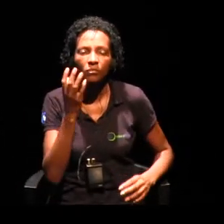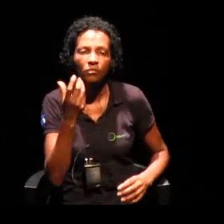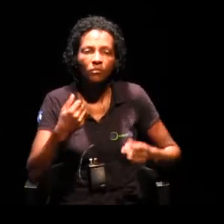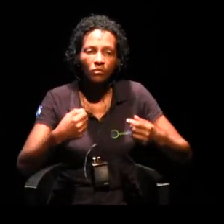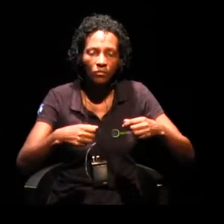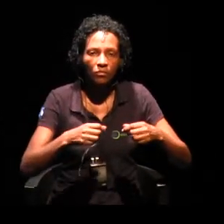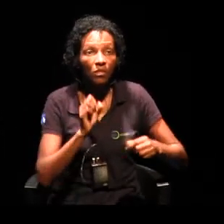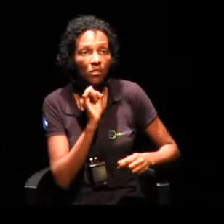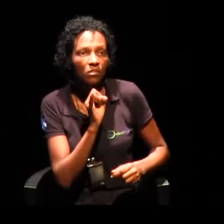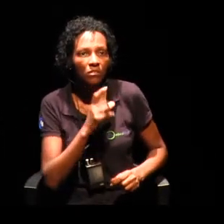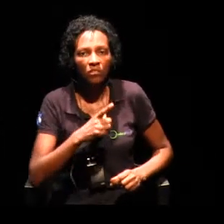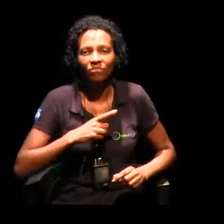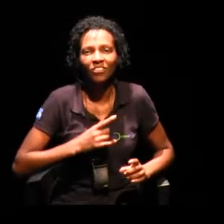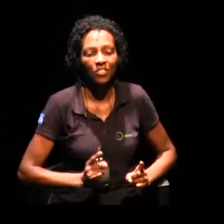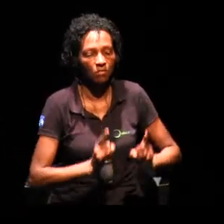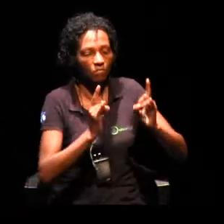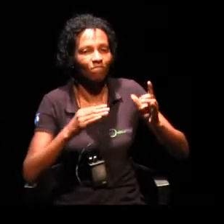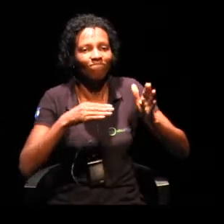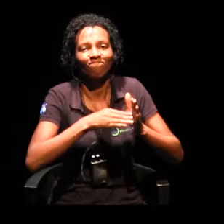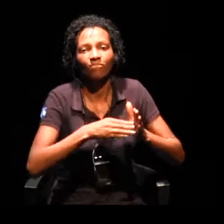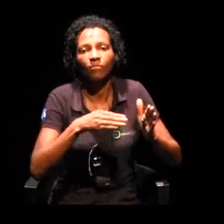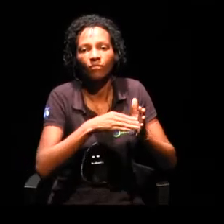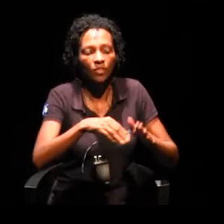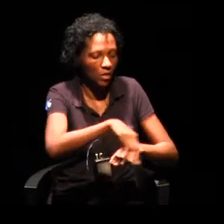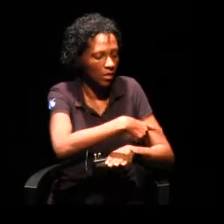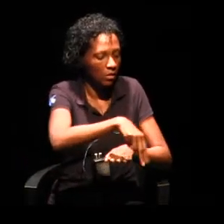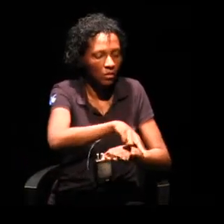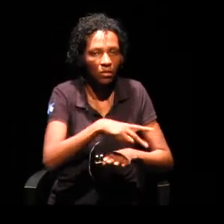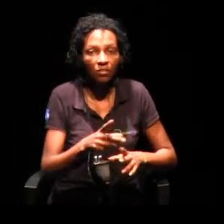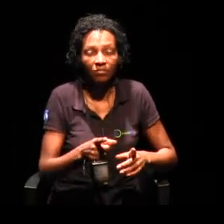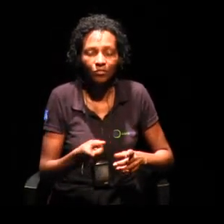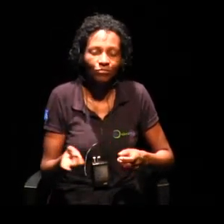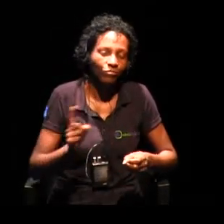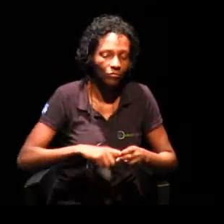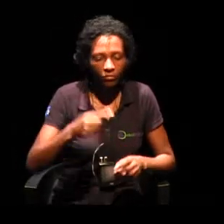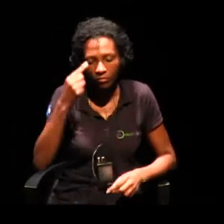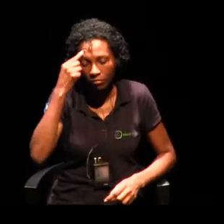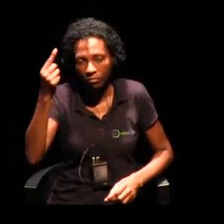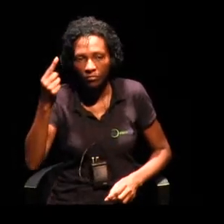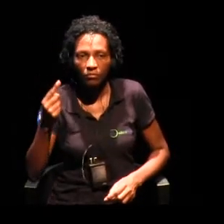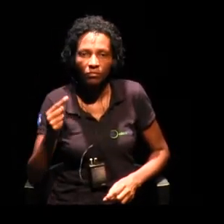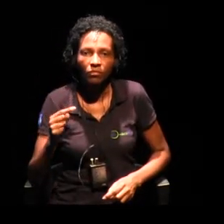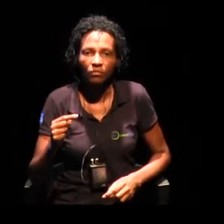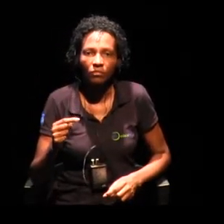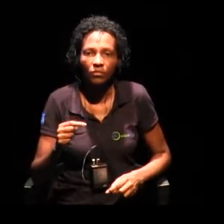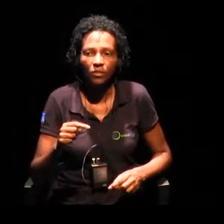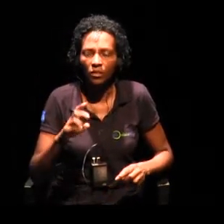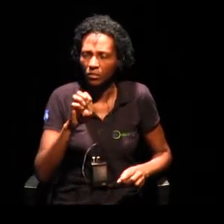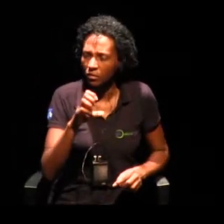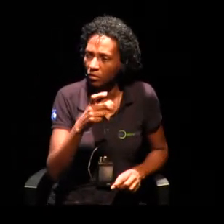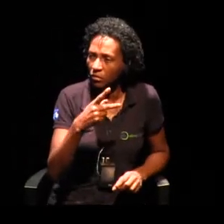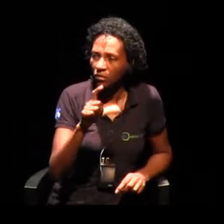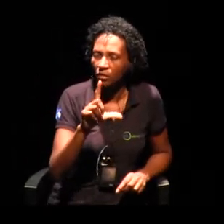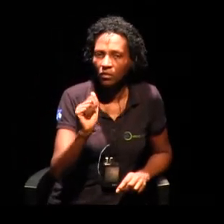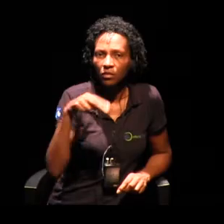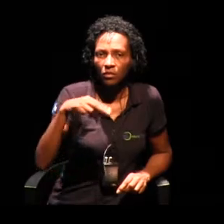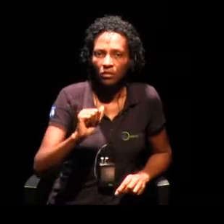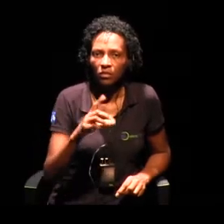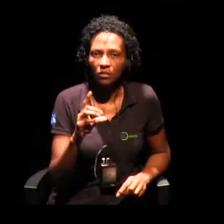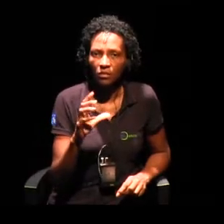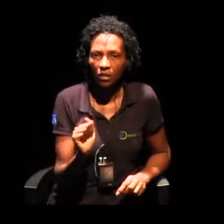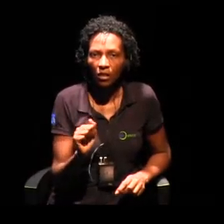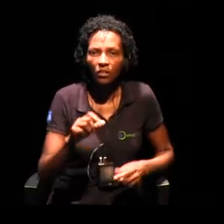O que acontece se existe um prédio justamente bloqueando essa passagem? Então, repensamos a ideia de